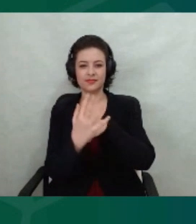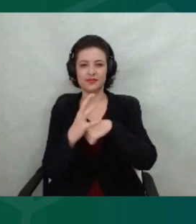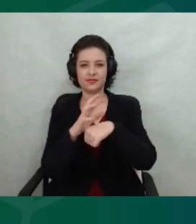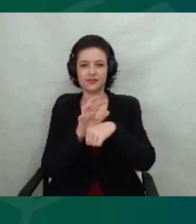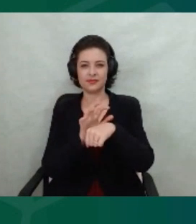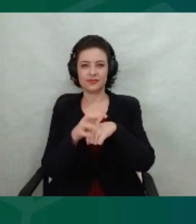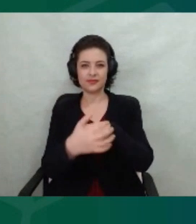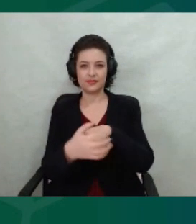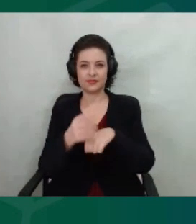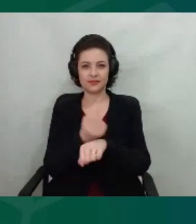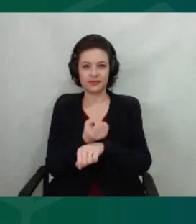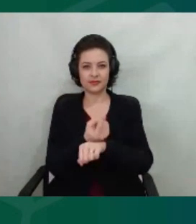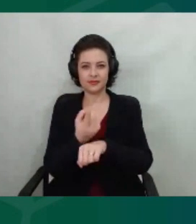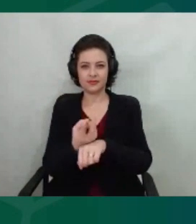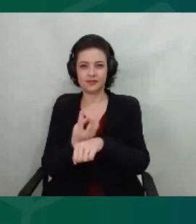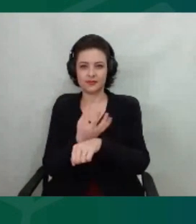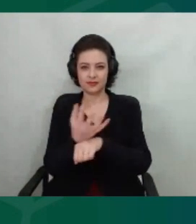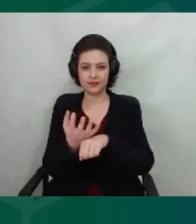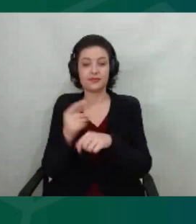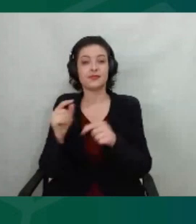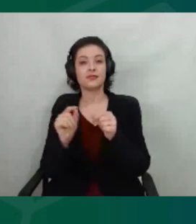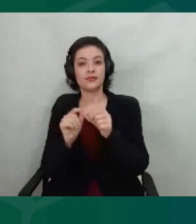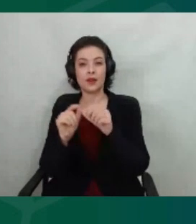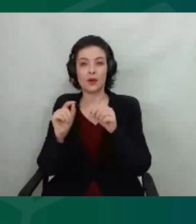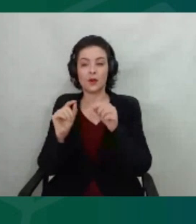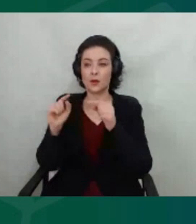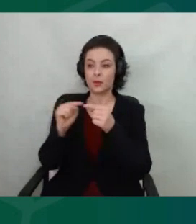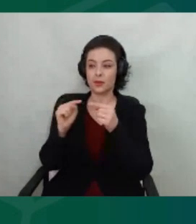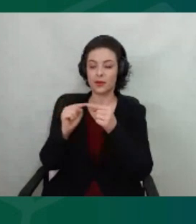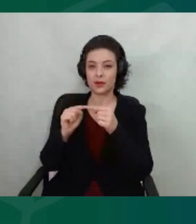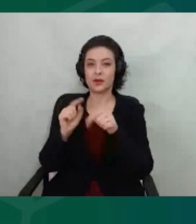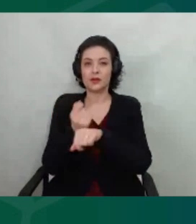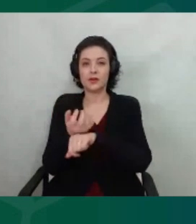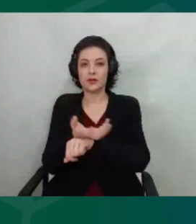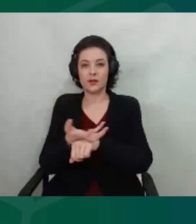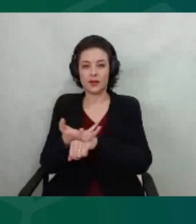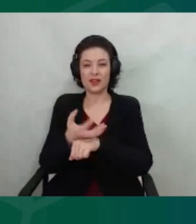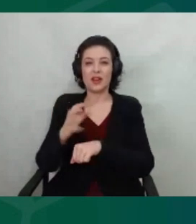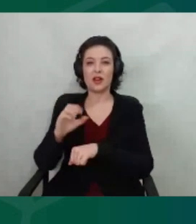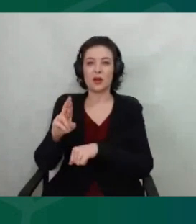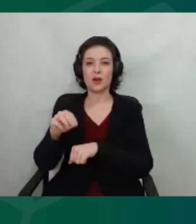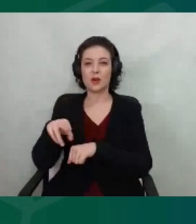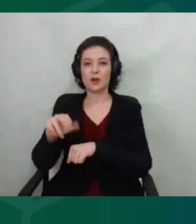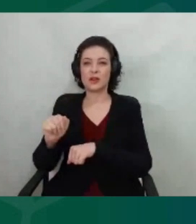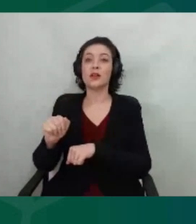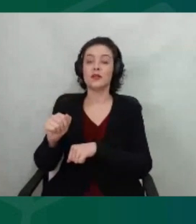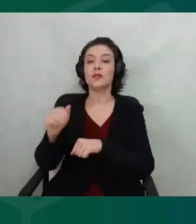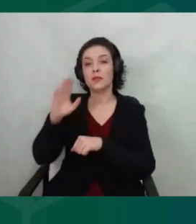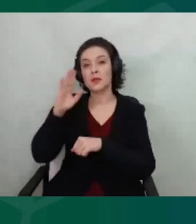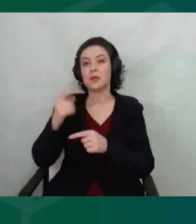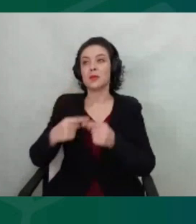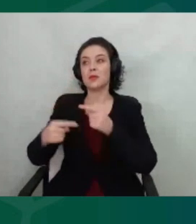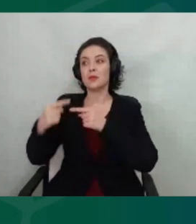E faz parte da família Coronaviridae, e é um vírus relativamente novo, identificado